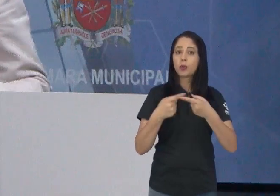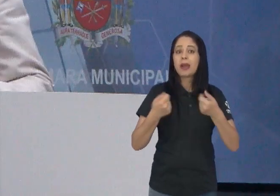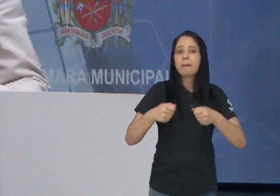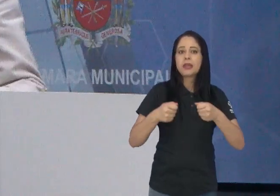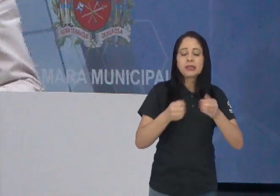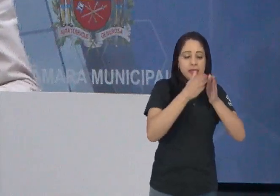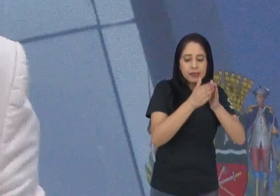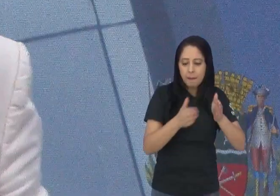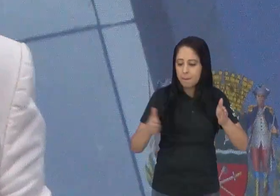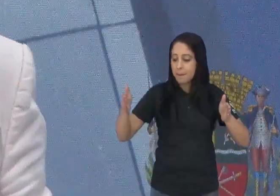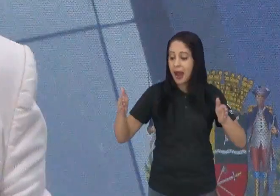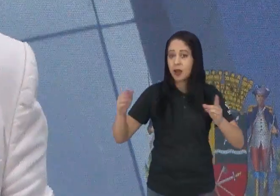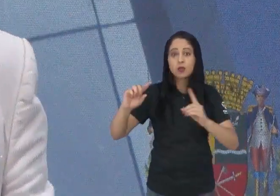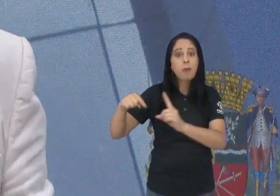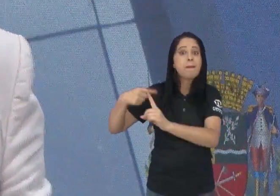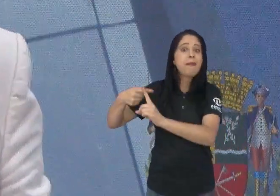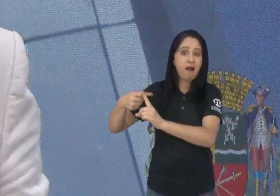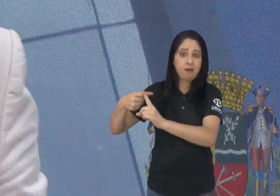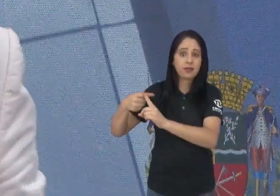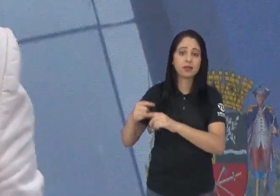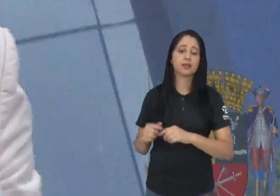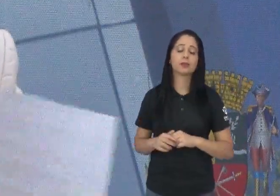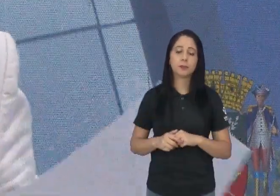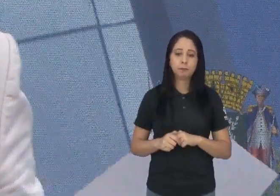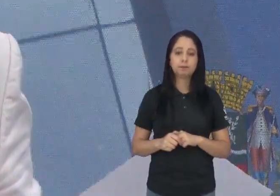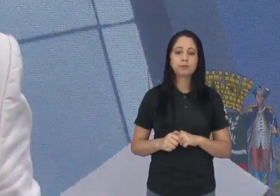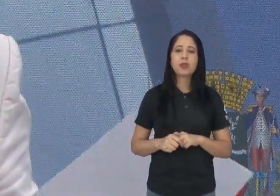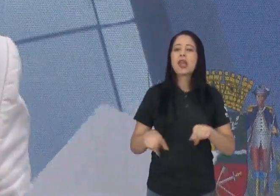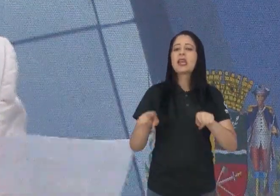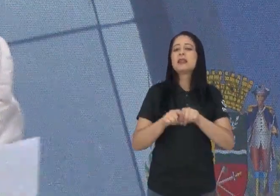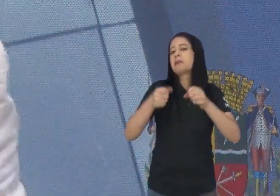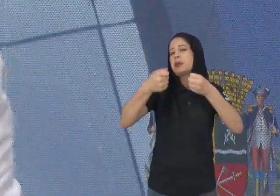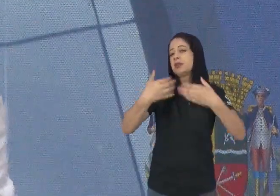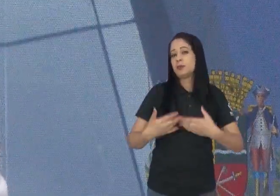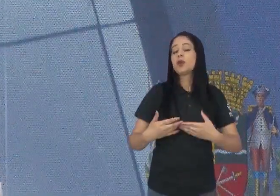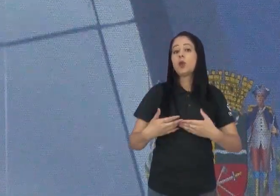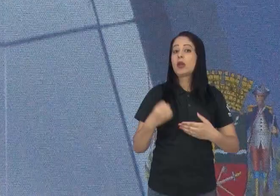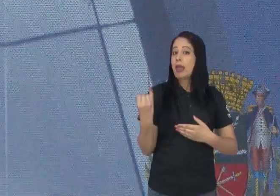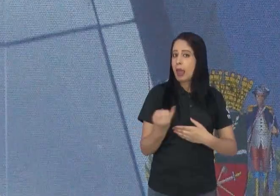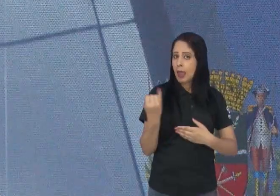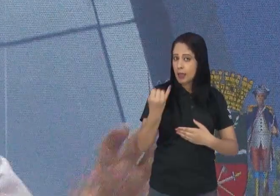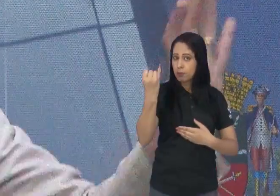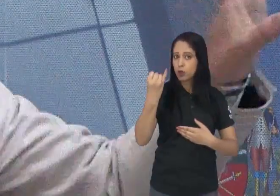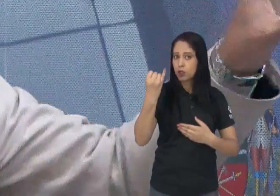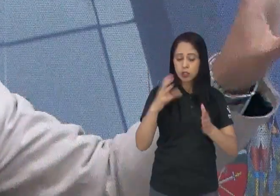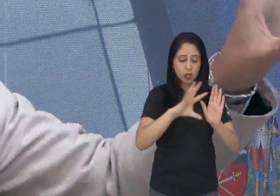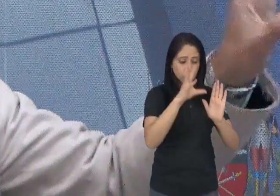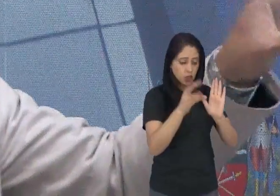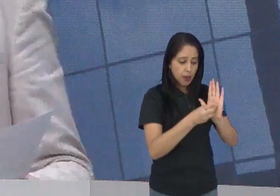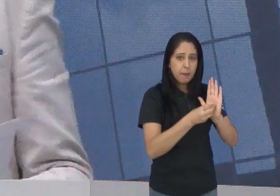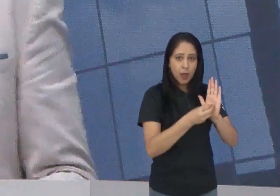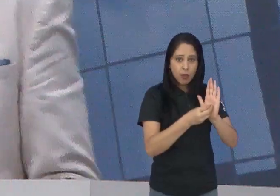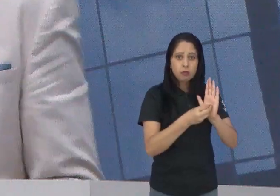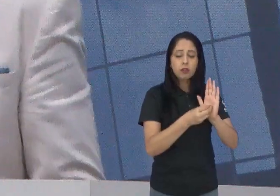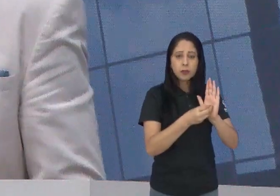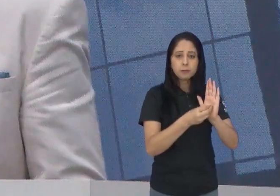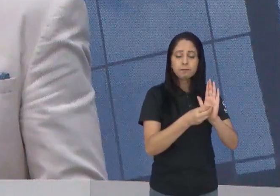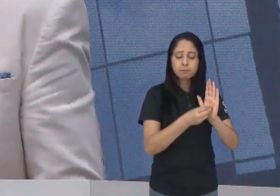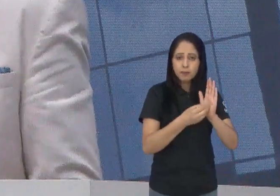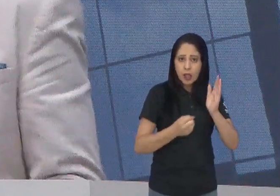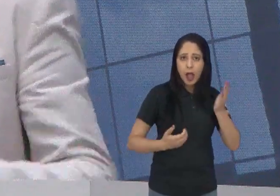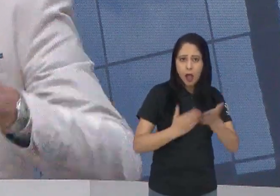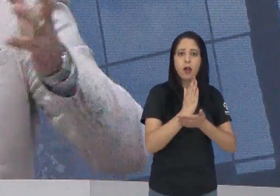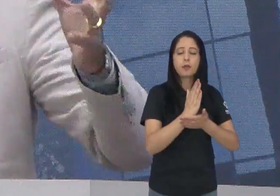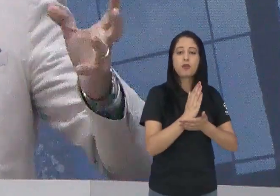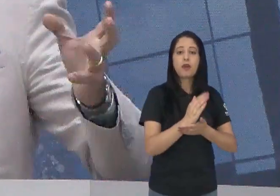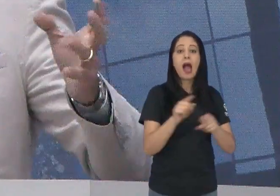do município. O parlamentar também destacou que considera importante a aprovação da emenda impositiva e pediu